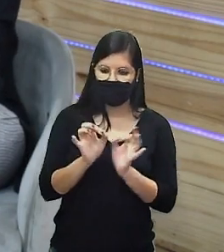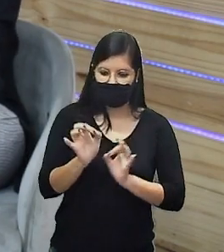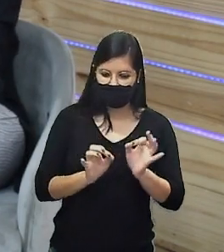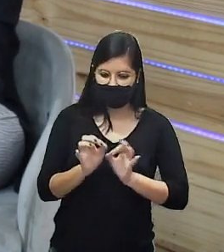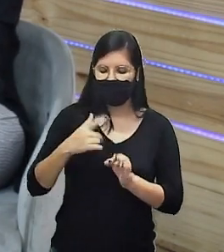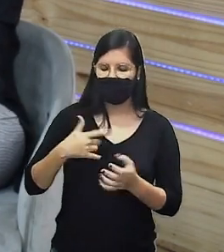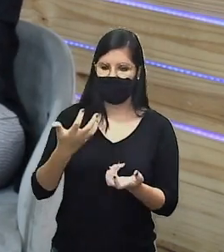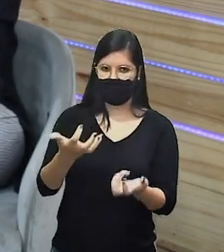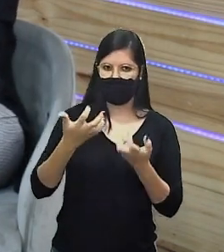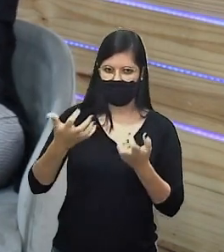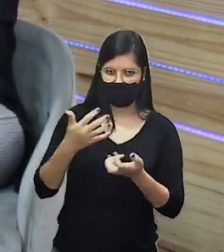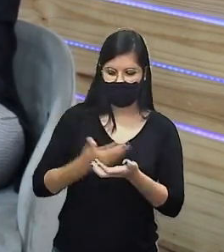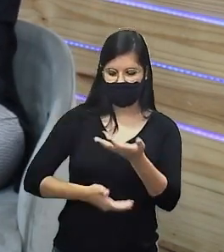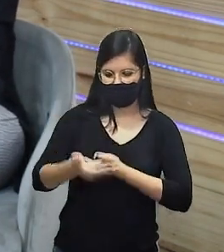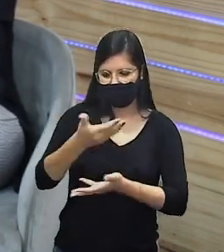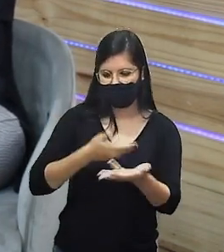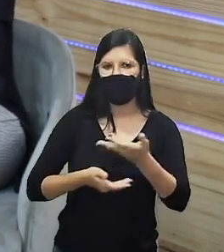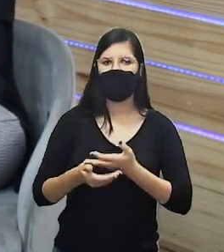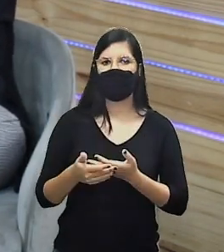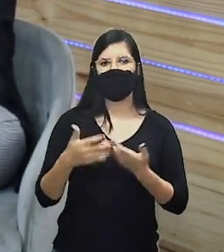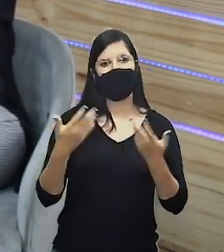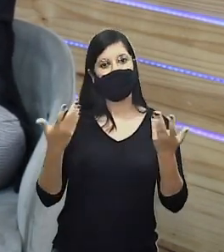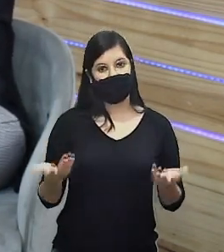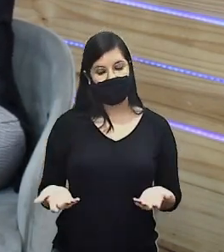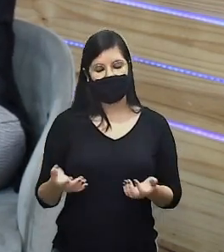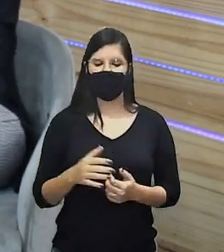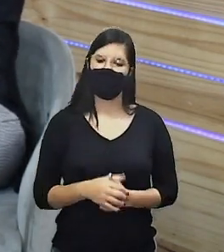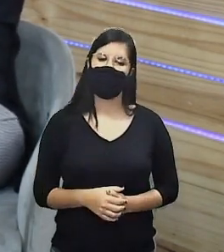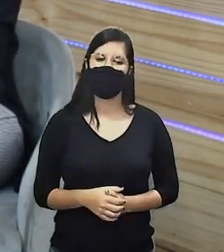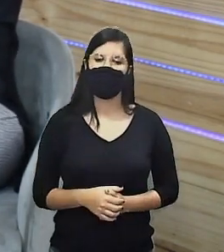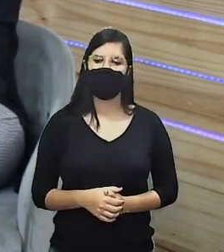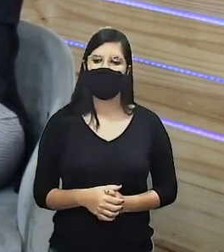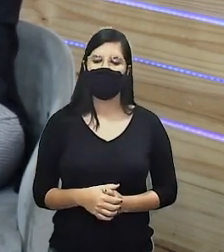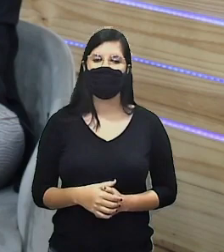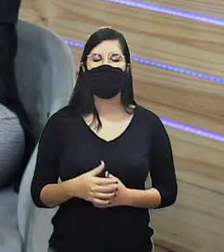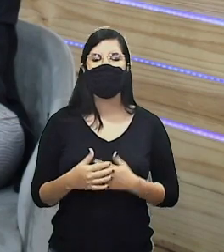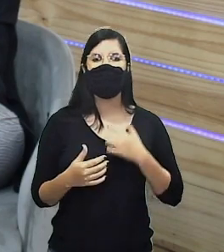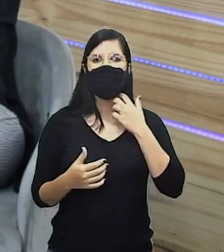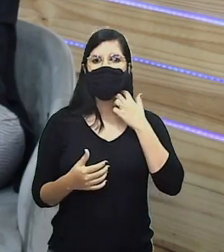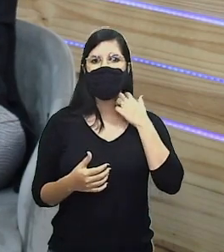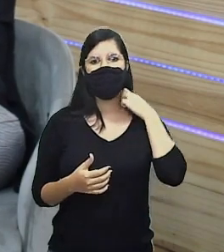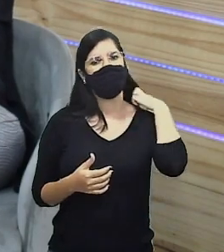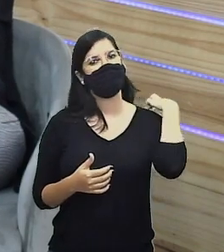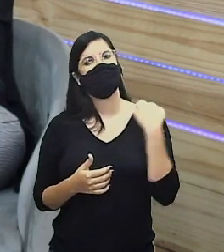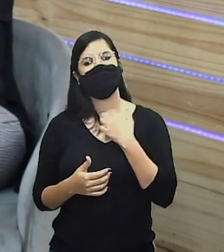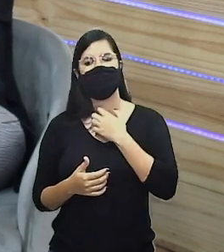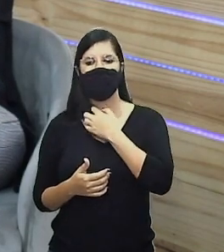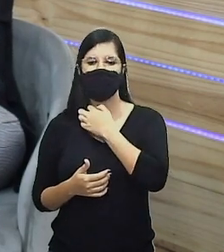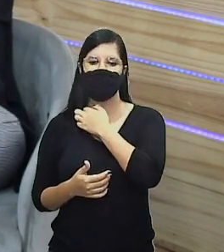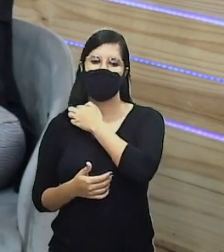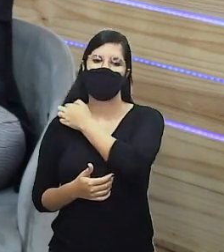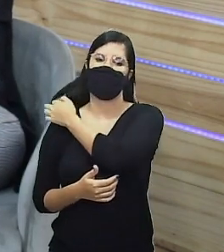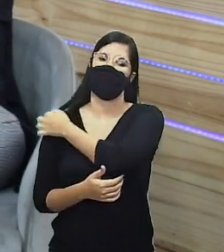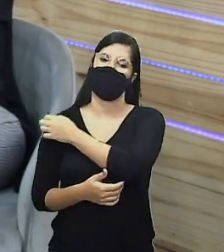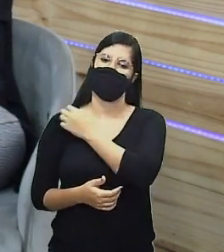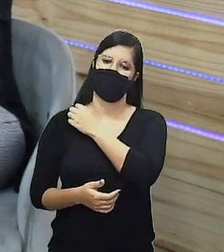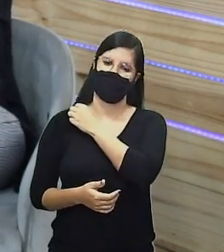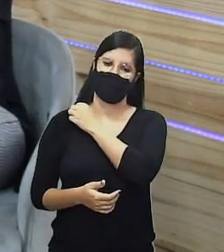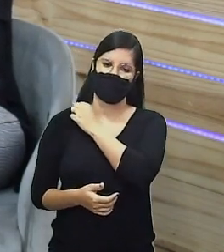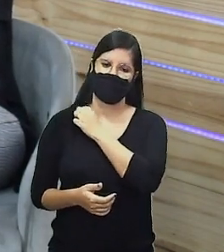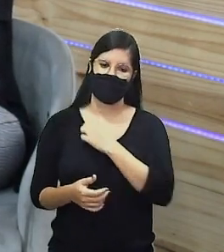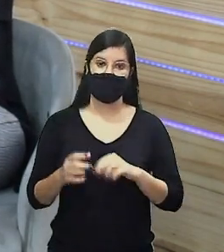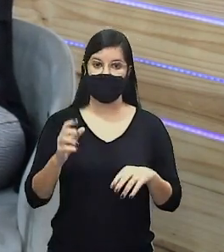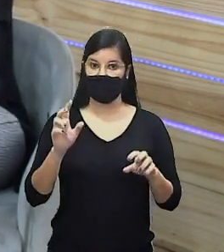mesmo né? engajamento, né? Exatamente, é Verdade. verdade. Às vezes é para engajamento, verdade. É verdade. Então, é